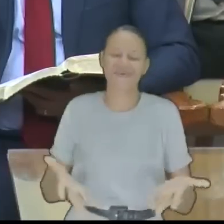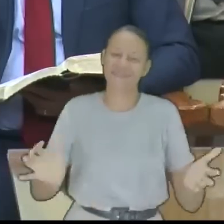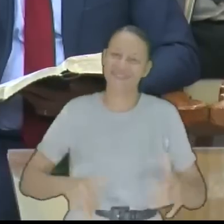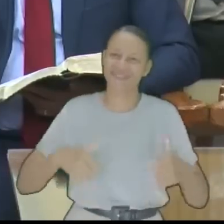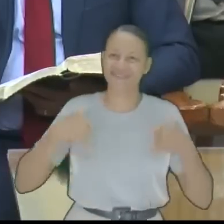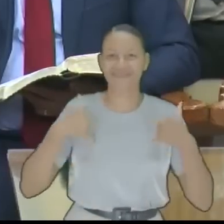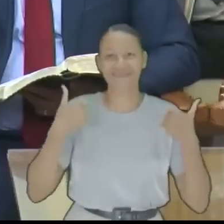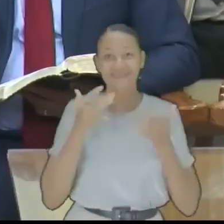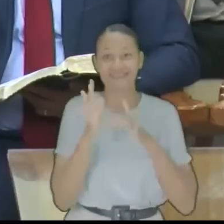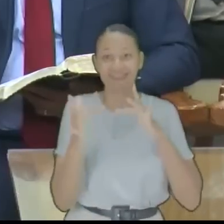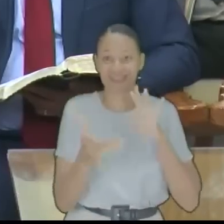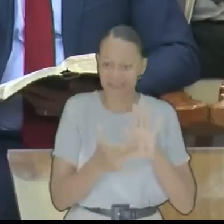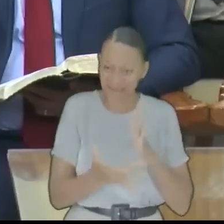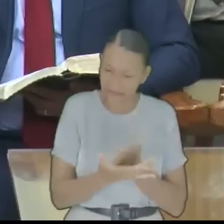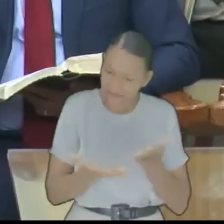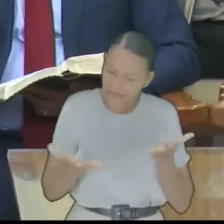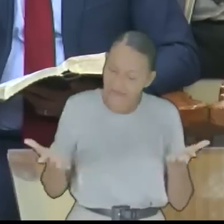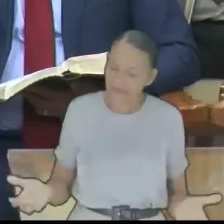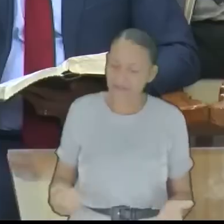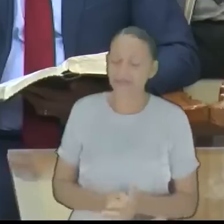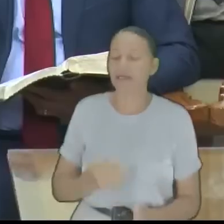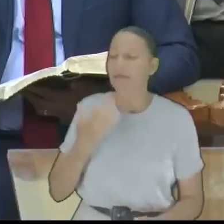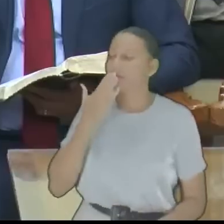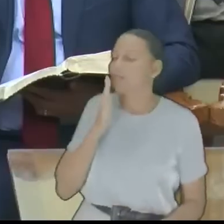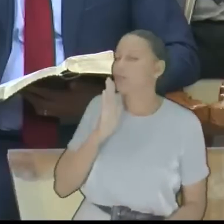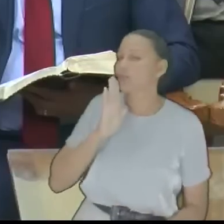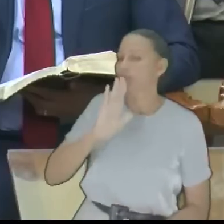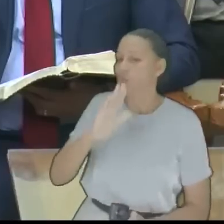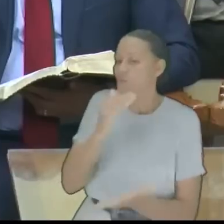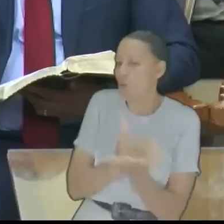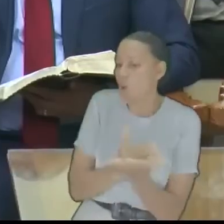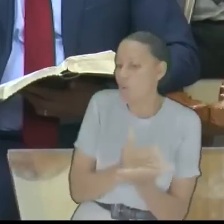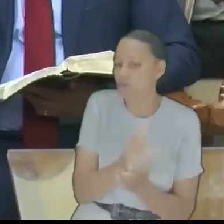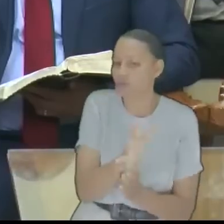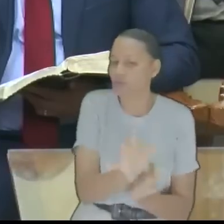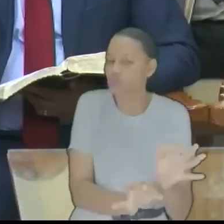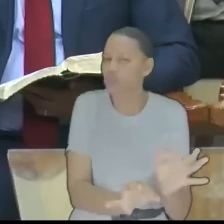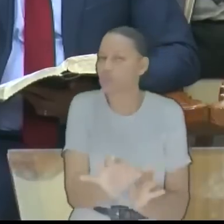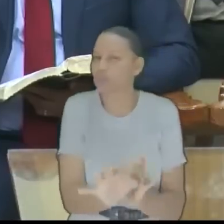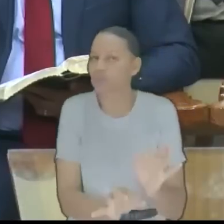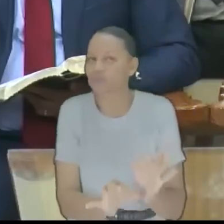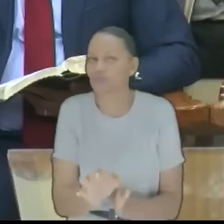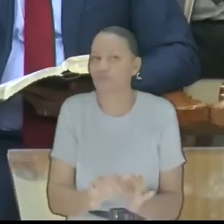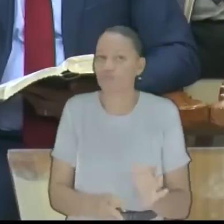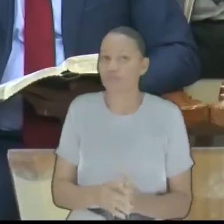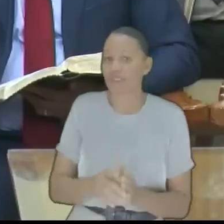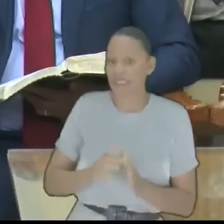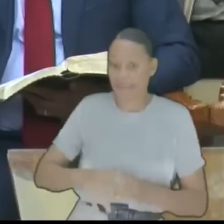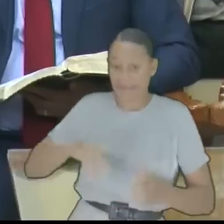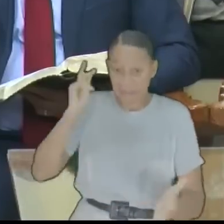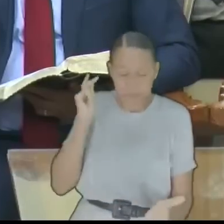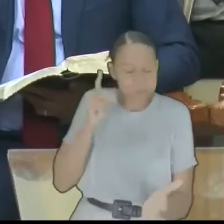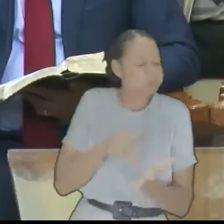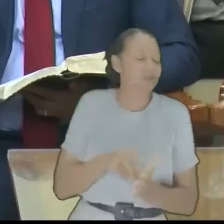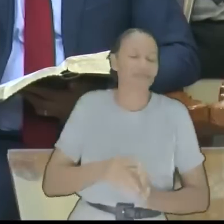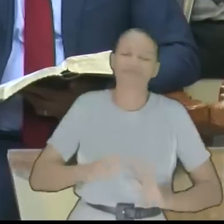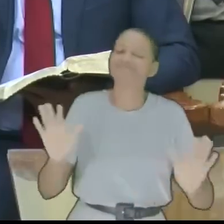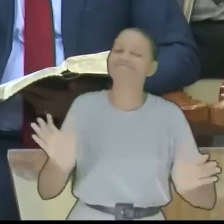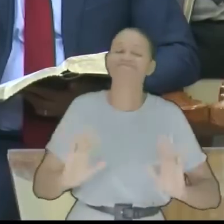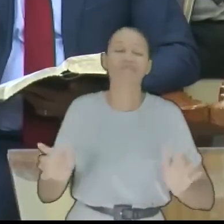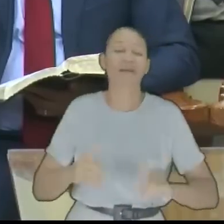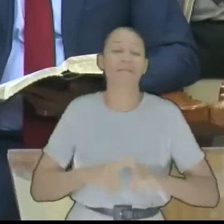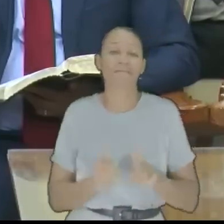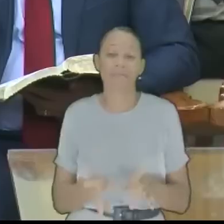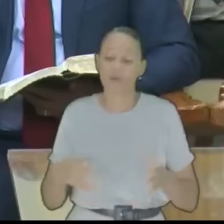hoje, essa profecia, ela começou a se cumprir. Não se cumprir fisicamente, mas